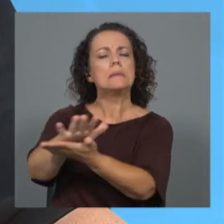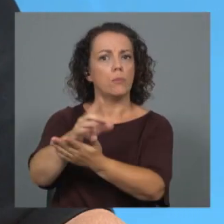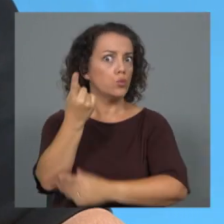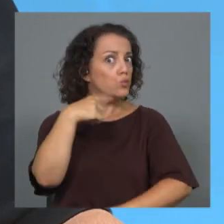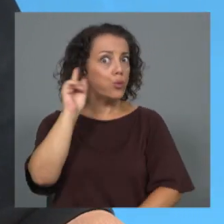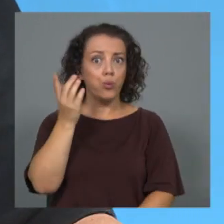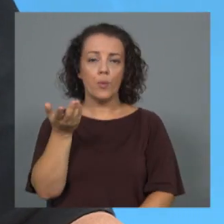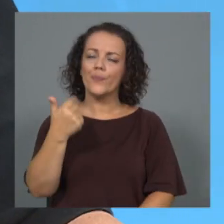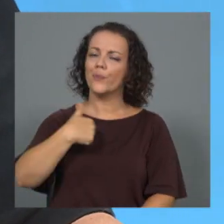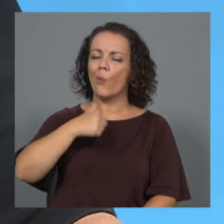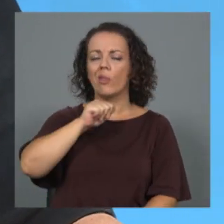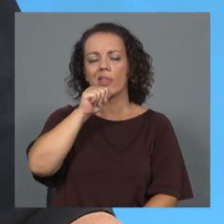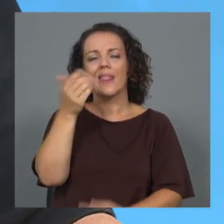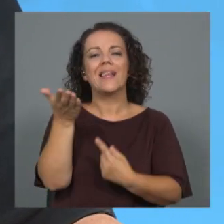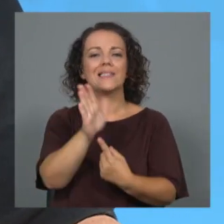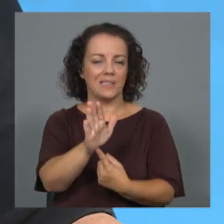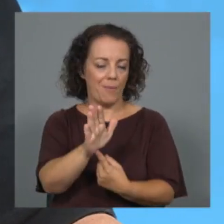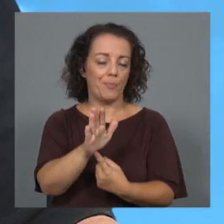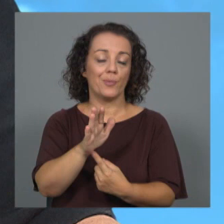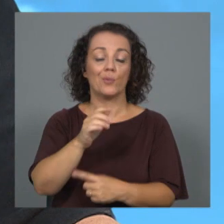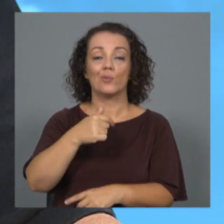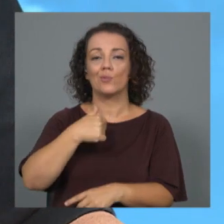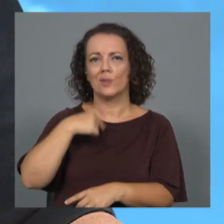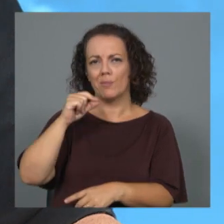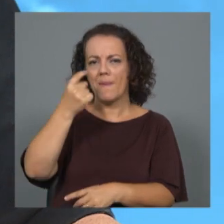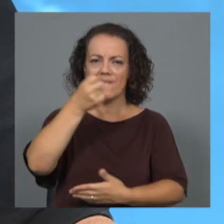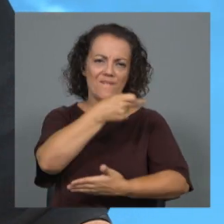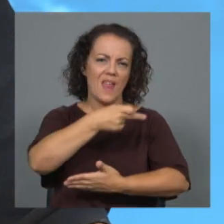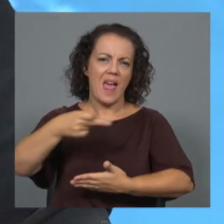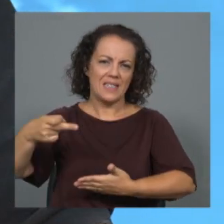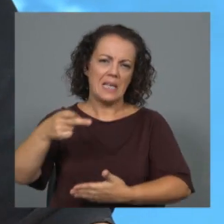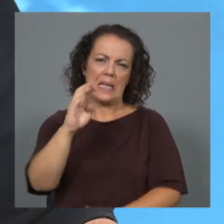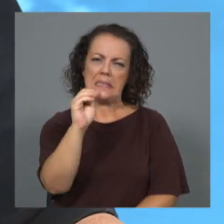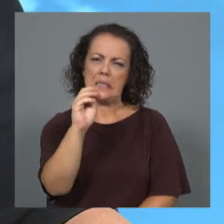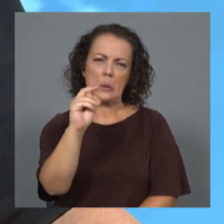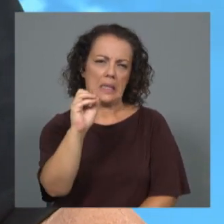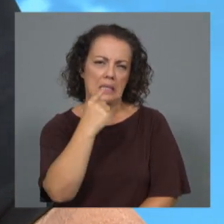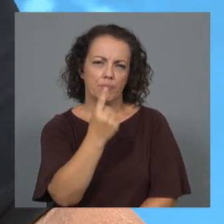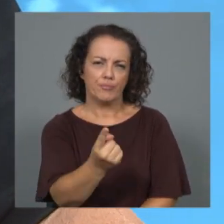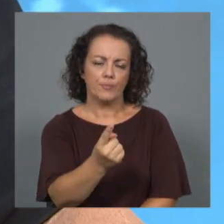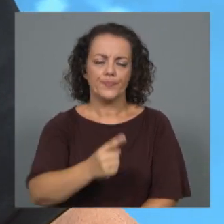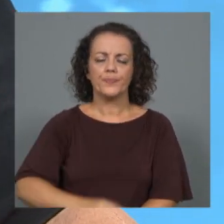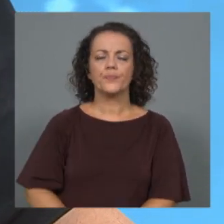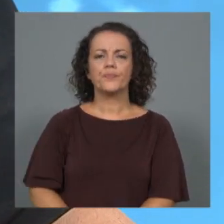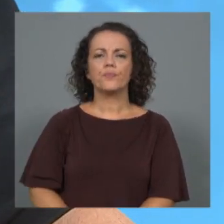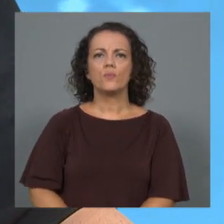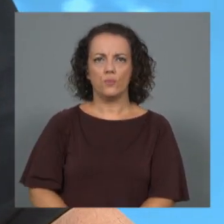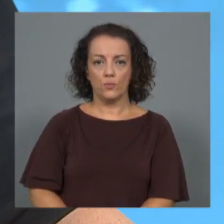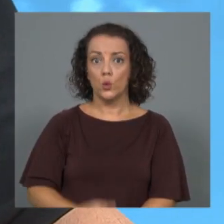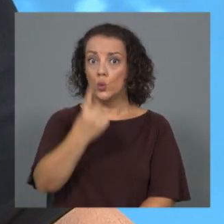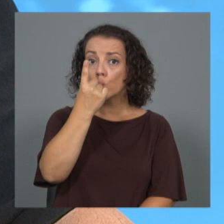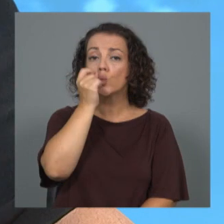dar um exemplo, além disso, até tenho aqui uma pequena frase que demorará 30 segundos a ser lida, de um